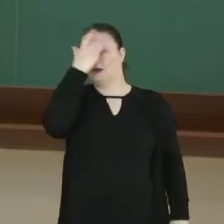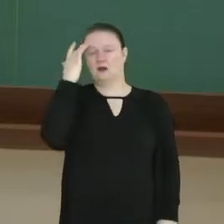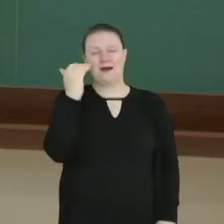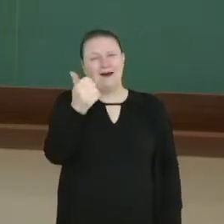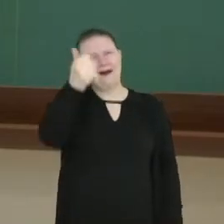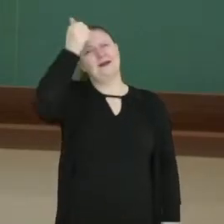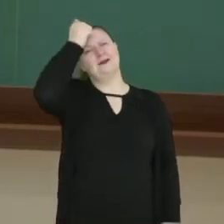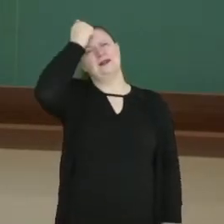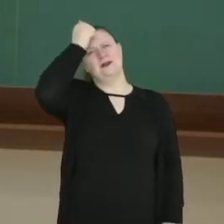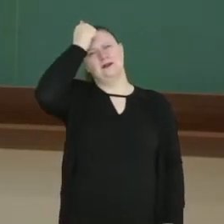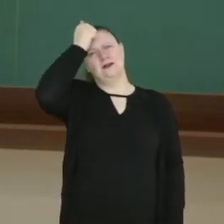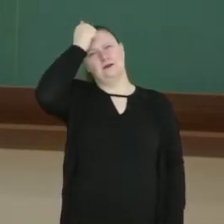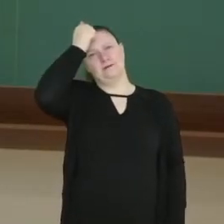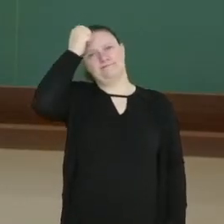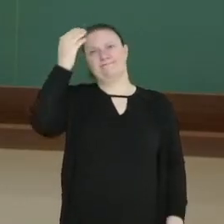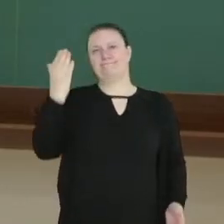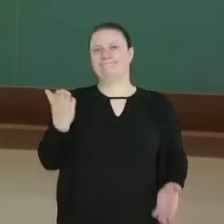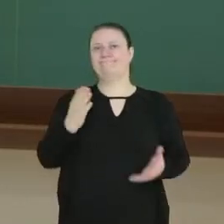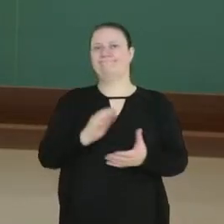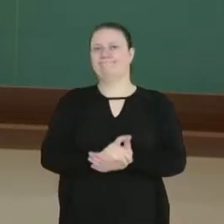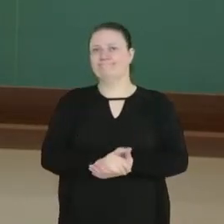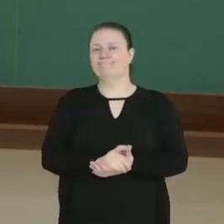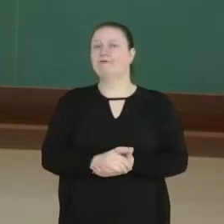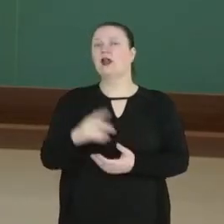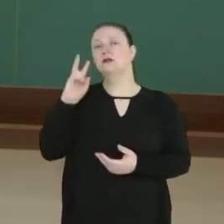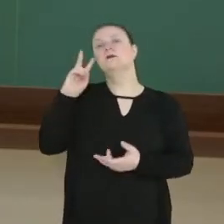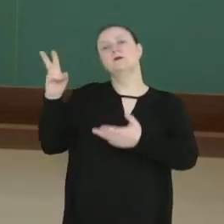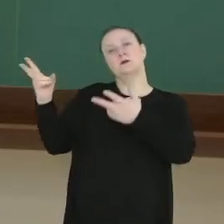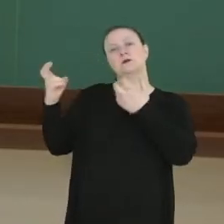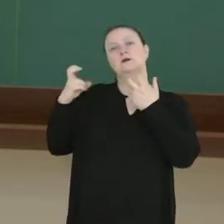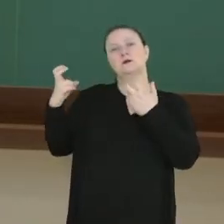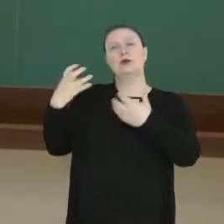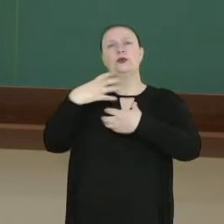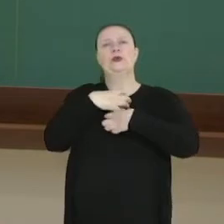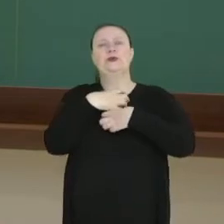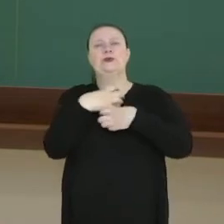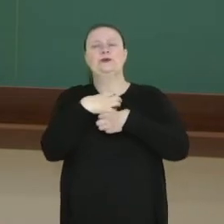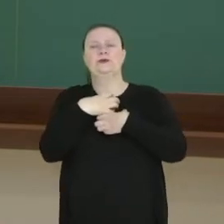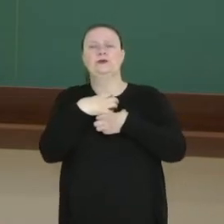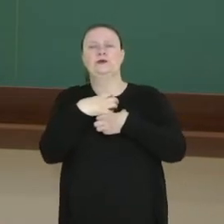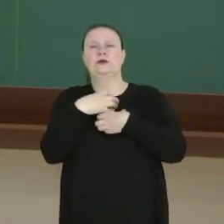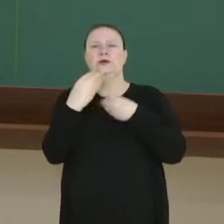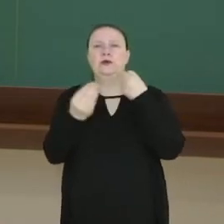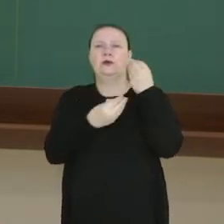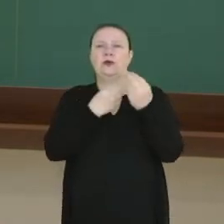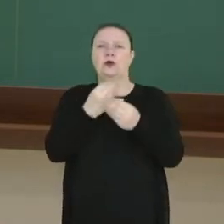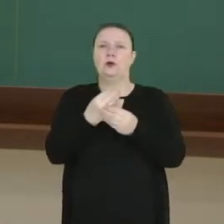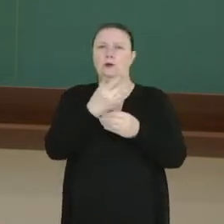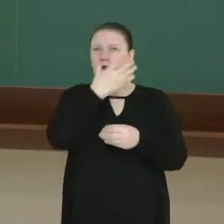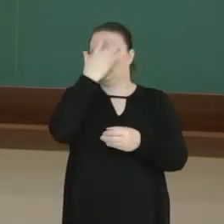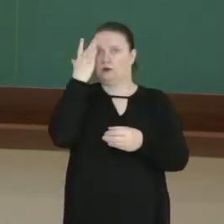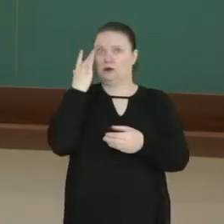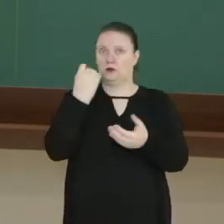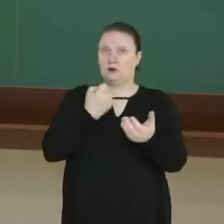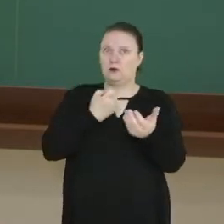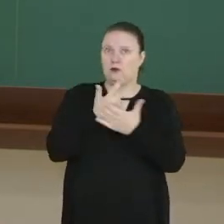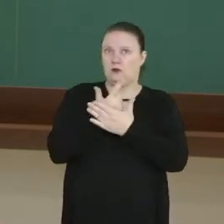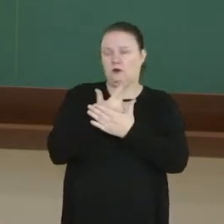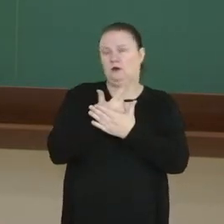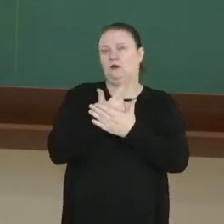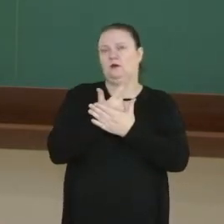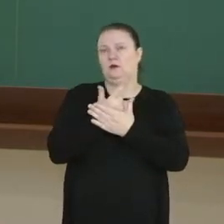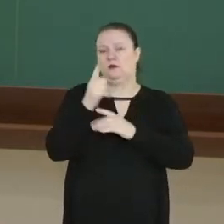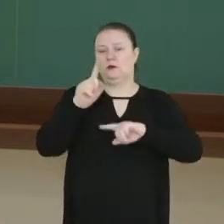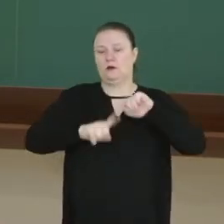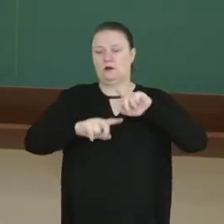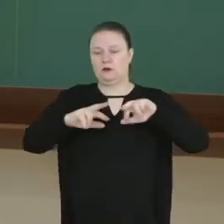olha que curioso, vocês repararam de que forma, então, ali o comprador recebeu a sua